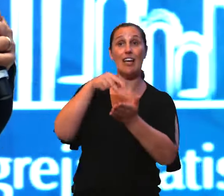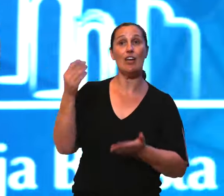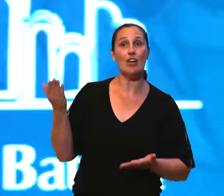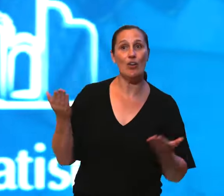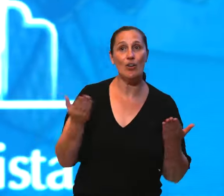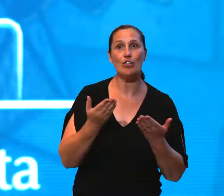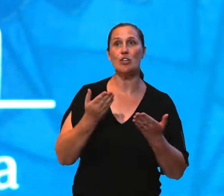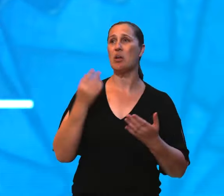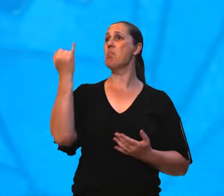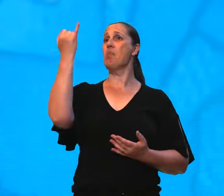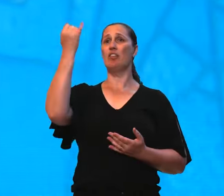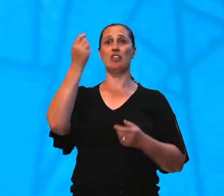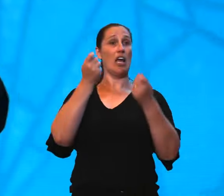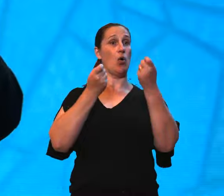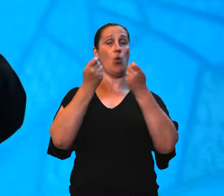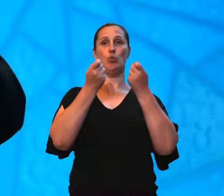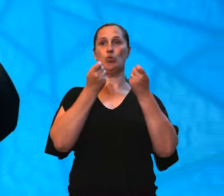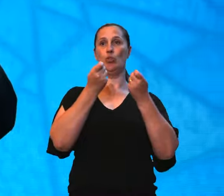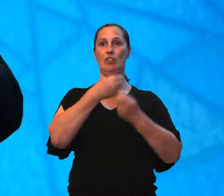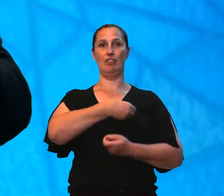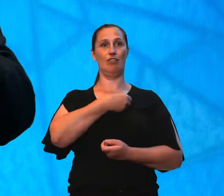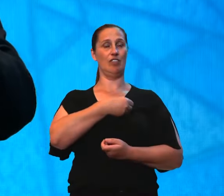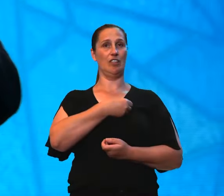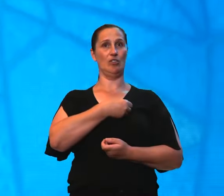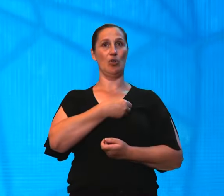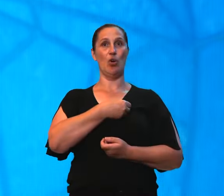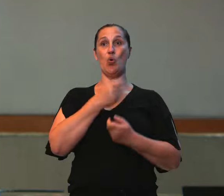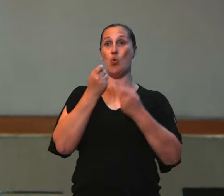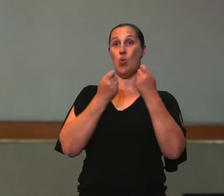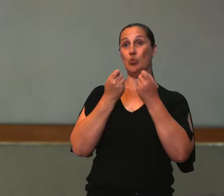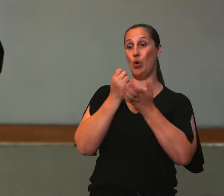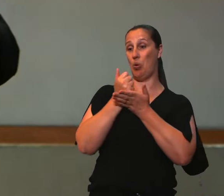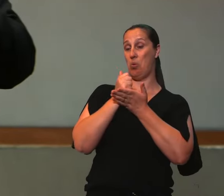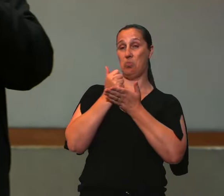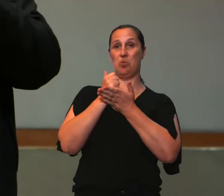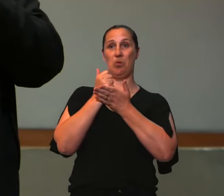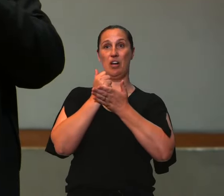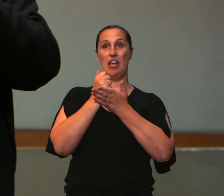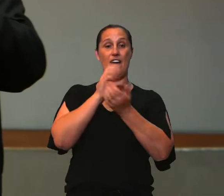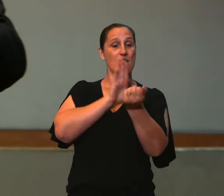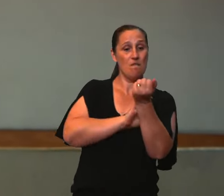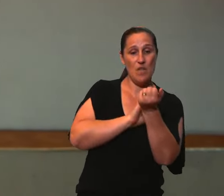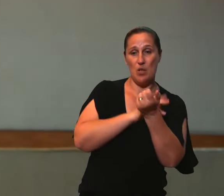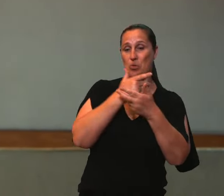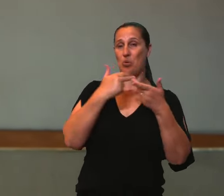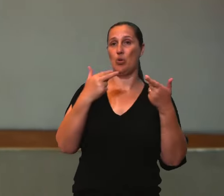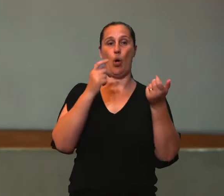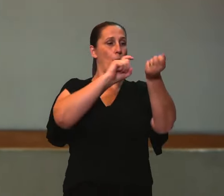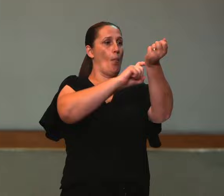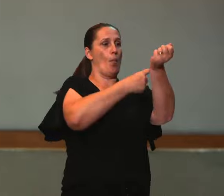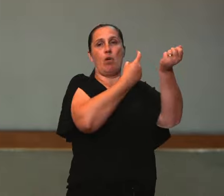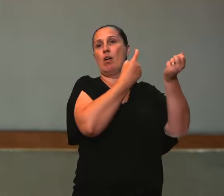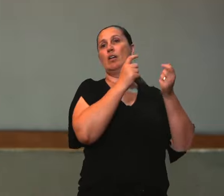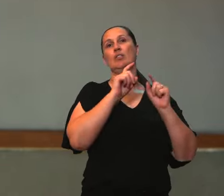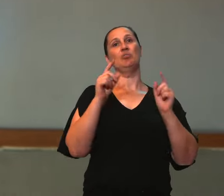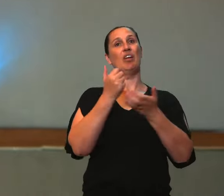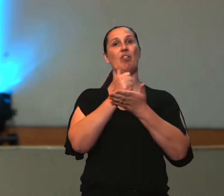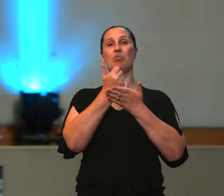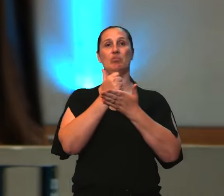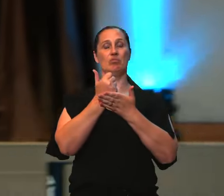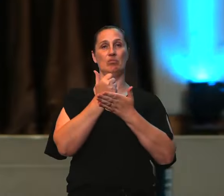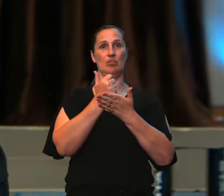a sua vida não importa se você não tem controle sobre os seus vícios Não importa se você não tem controle sobre o seu sistema nervoso não importa se você é